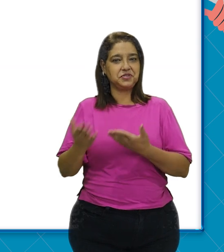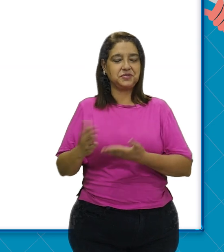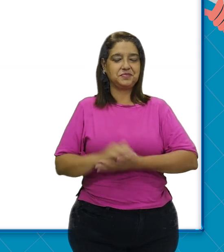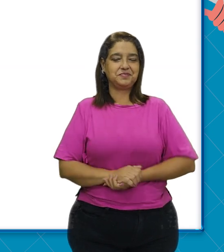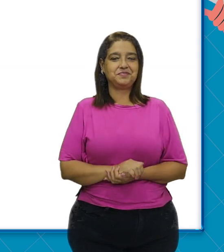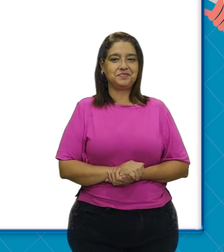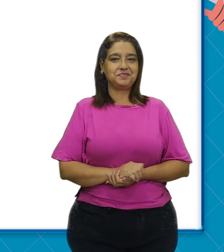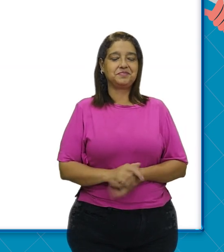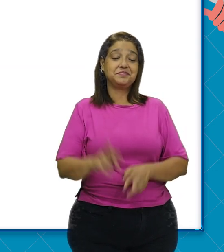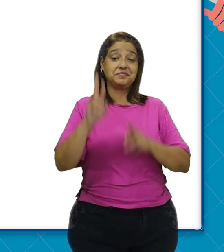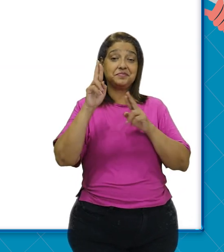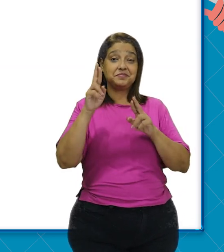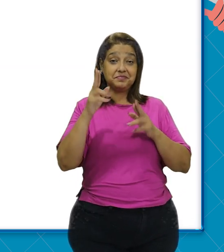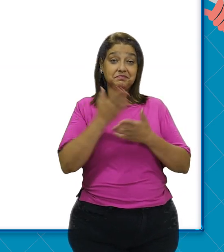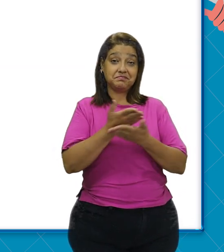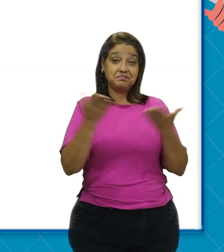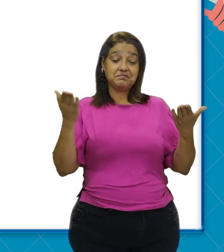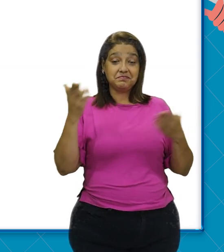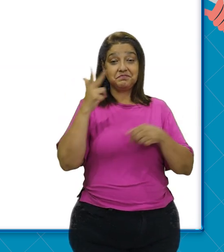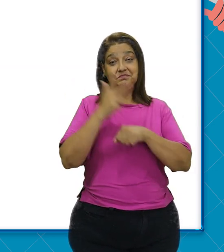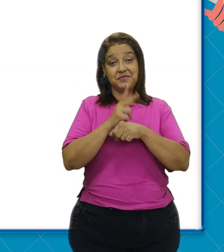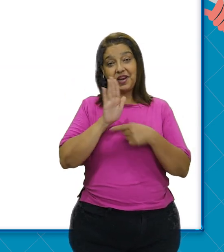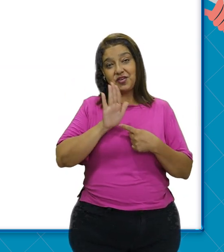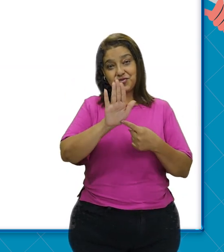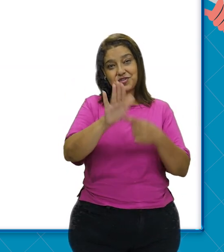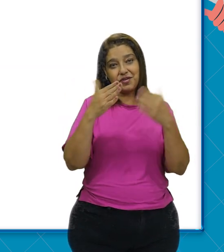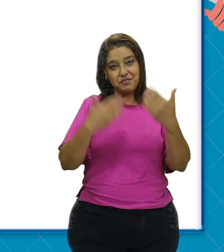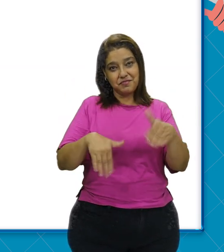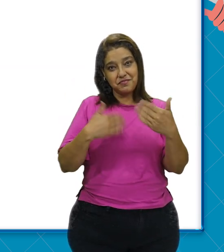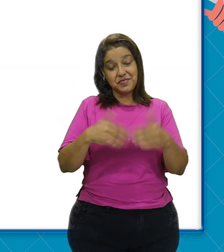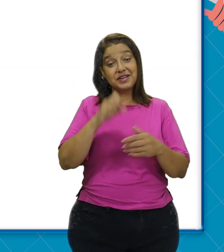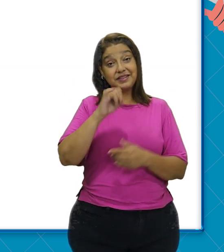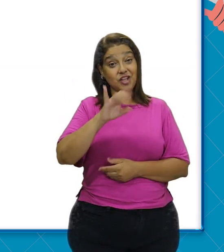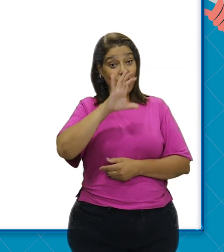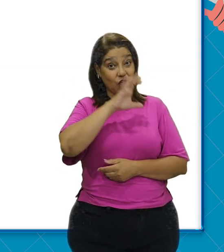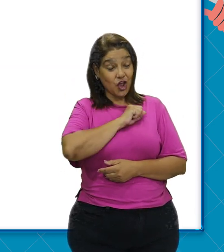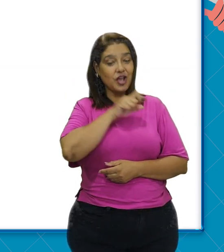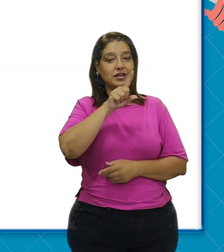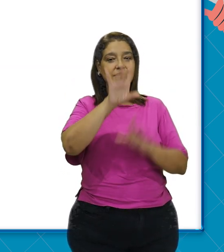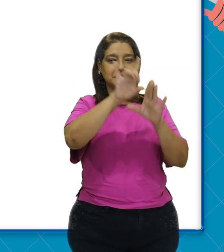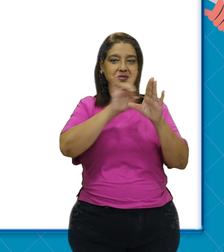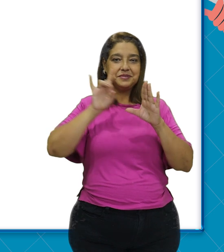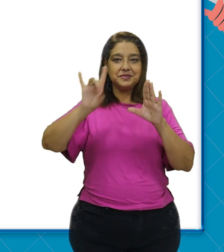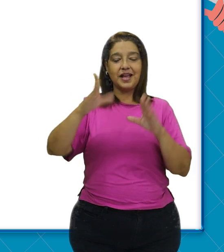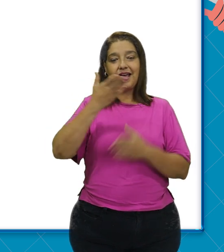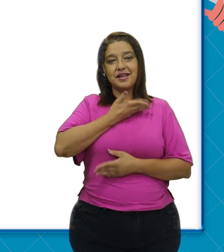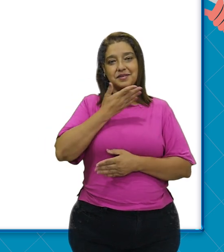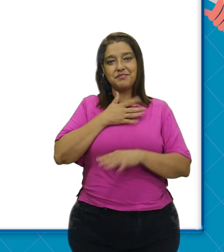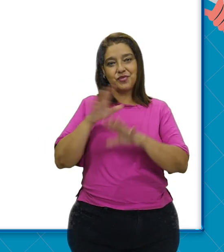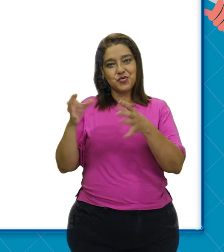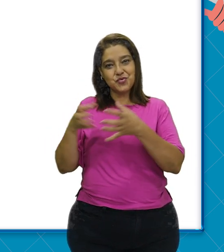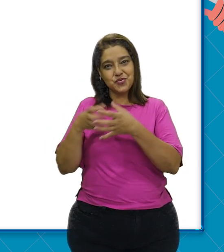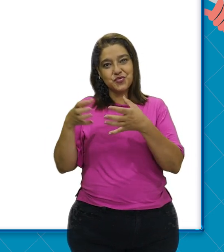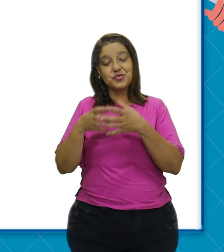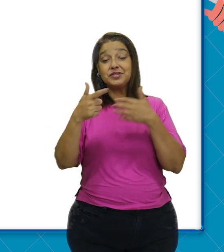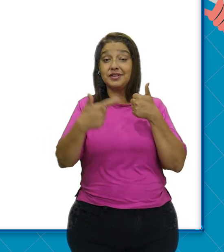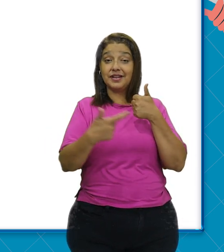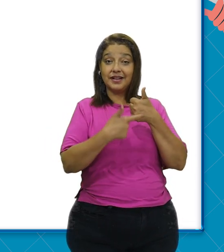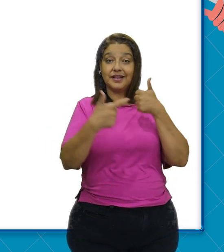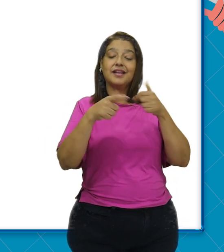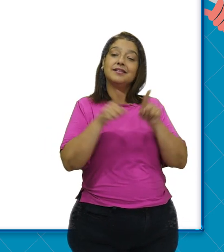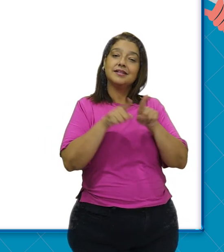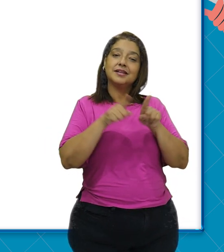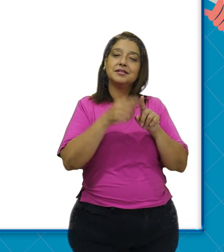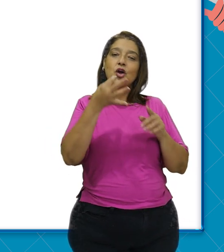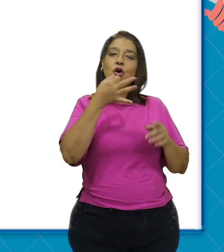Eu espero que esse vídeo tenha te ajudado para sua prova de amanhã. Se você gostou, compartilhe com seus amigos no grupo da turma, deixe seu